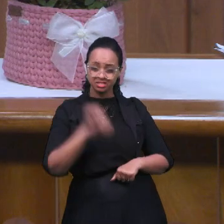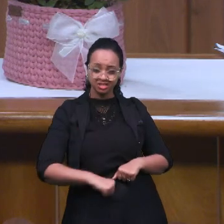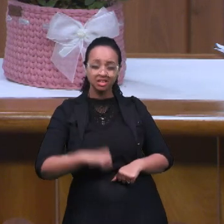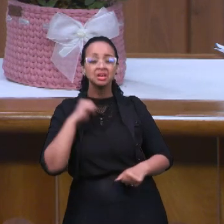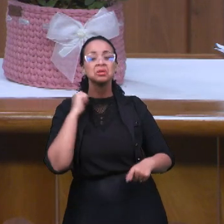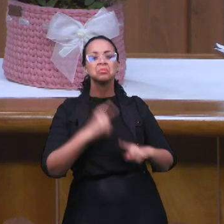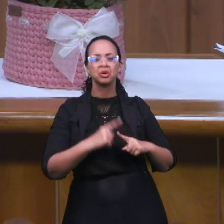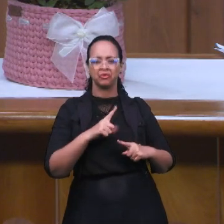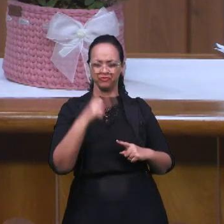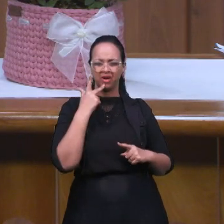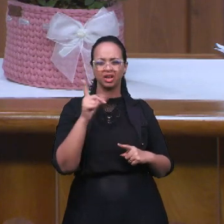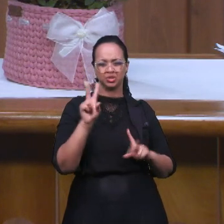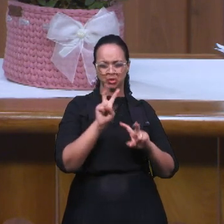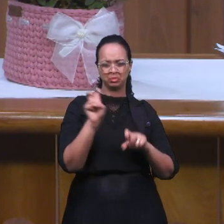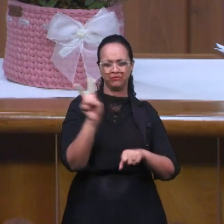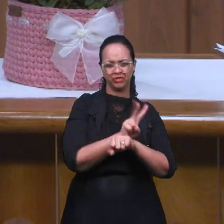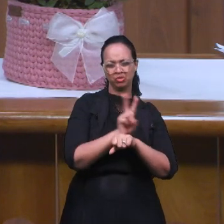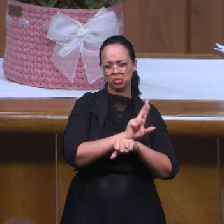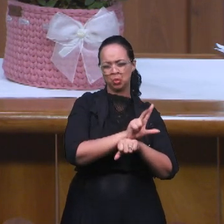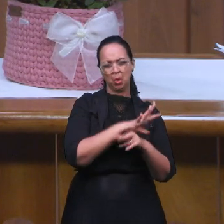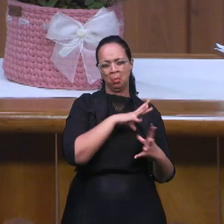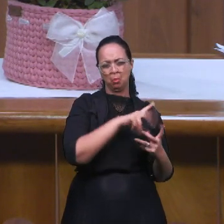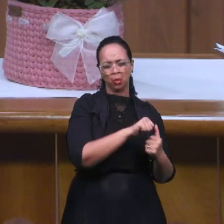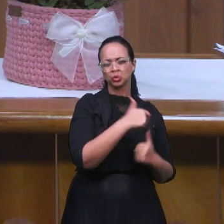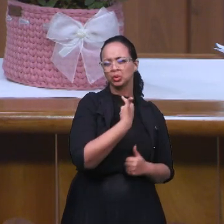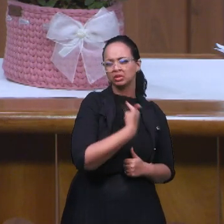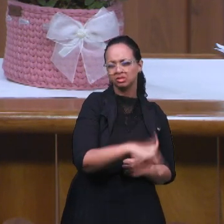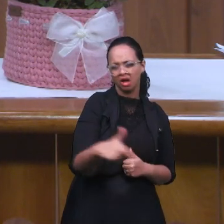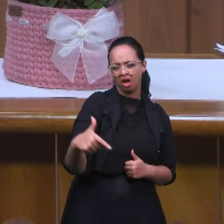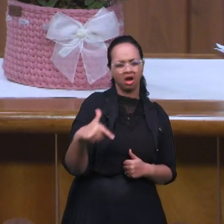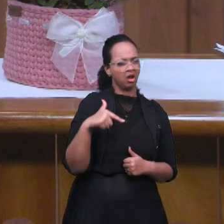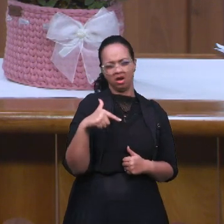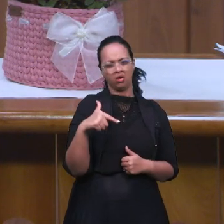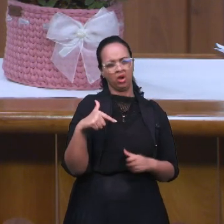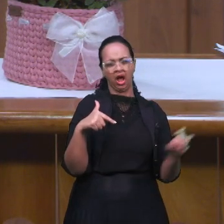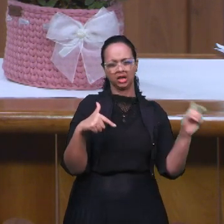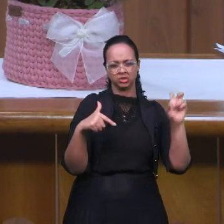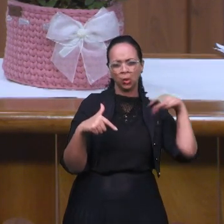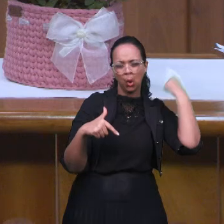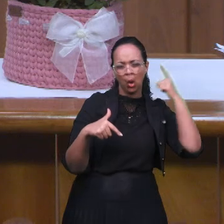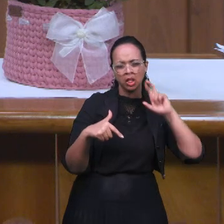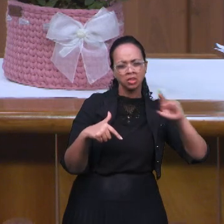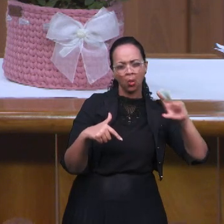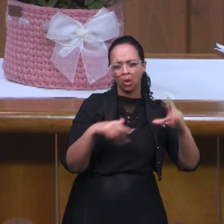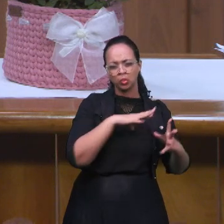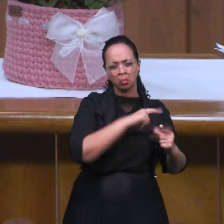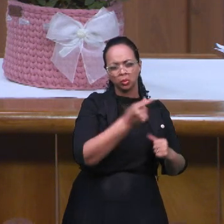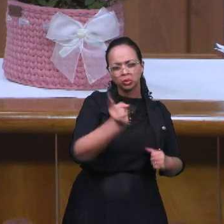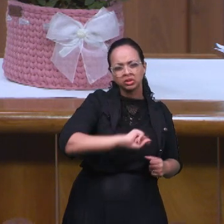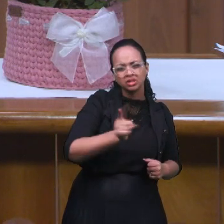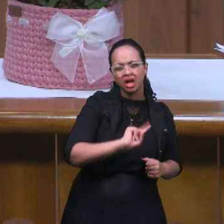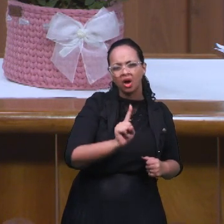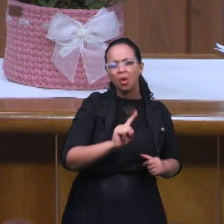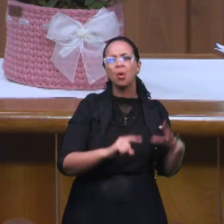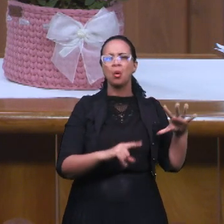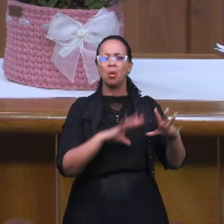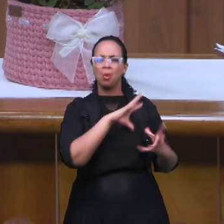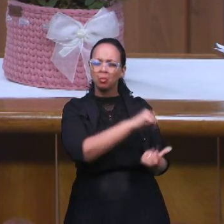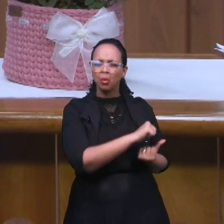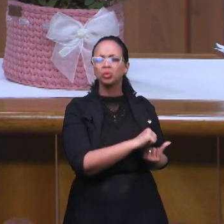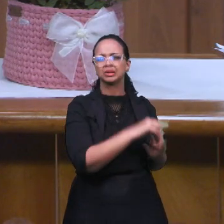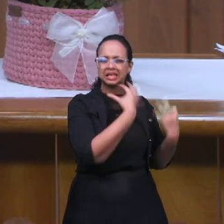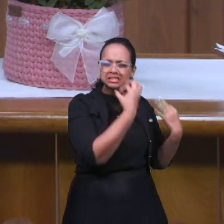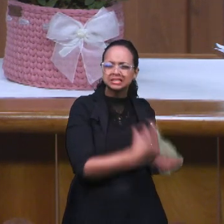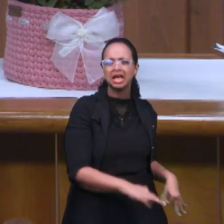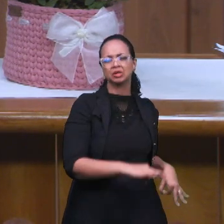nas virgens, não está falando que é o mundo, não. As 5 loucas não é do mundo, não. O mundo está certo, o mundo não está louco, coisa